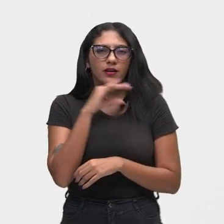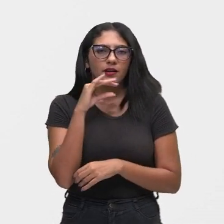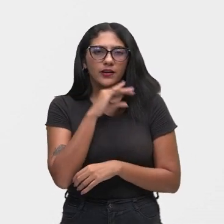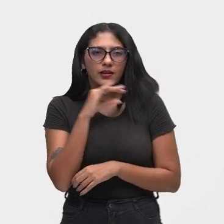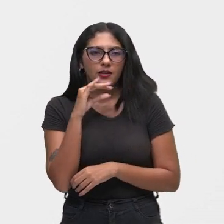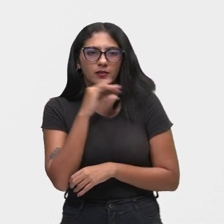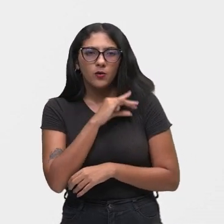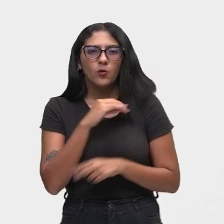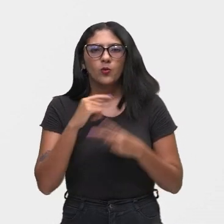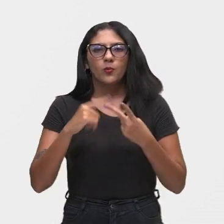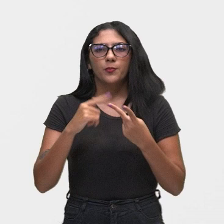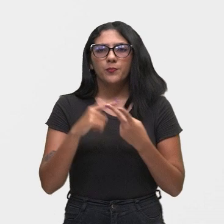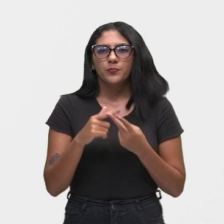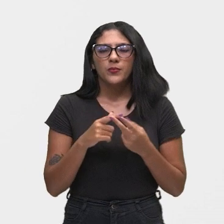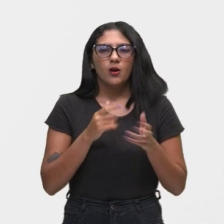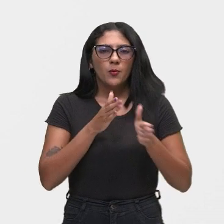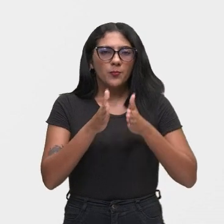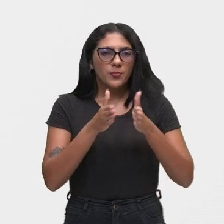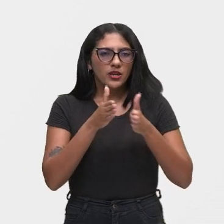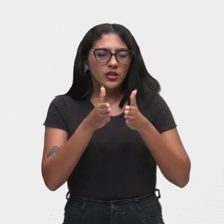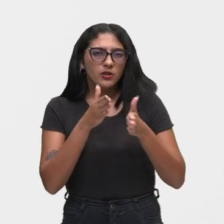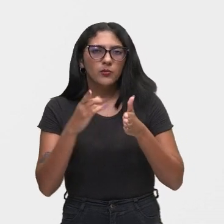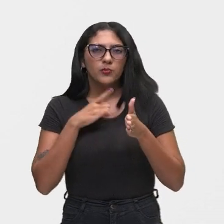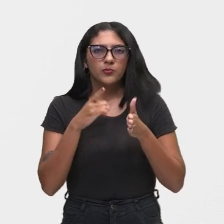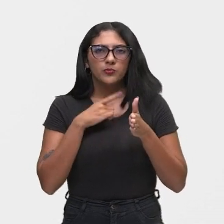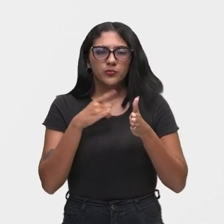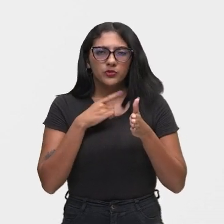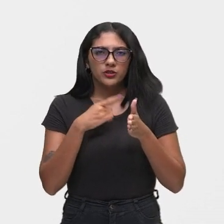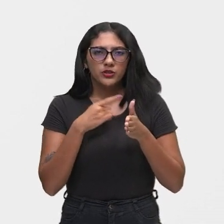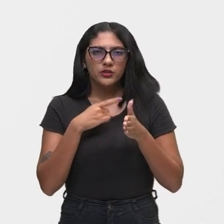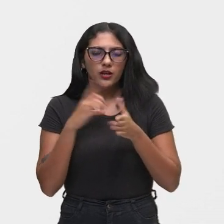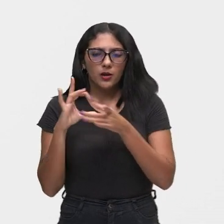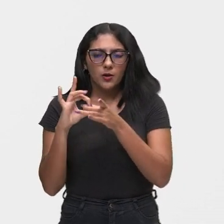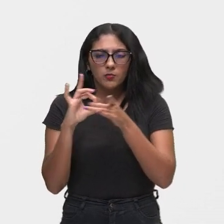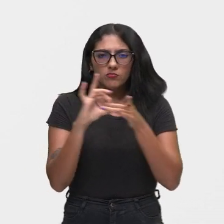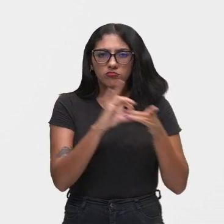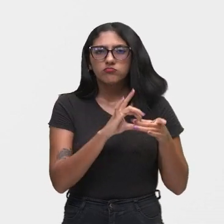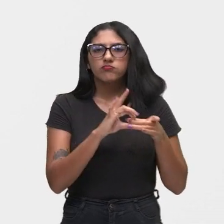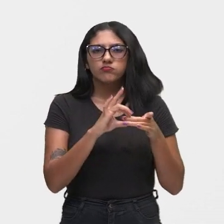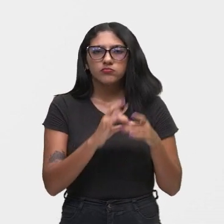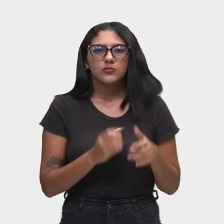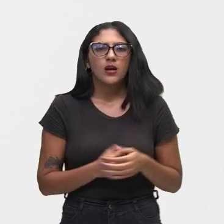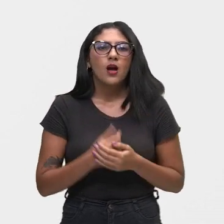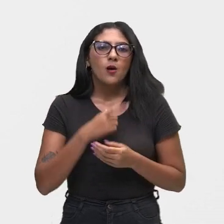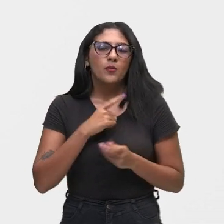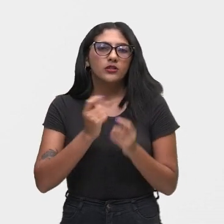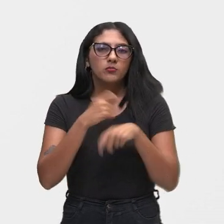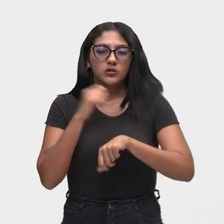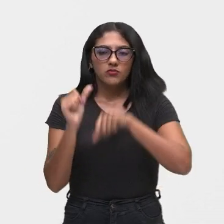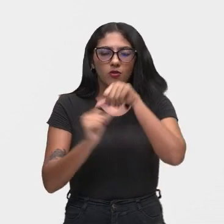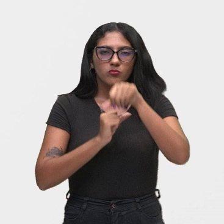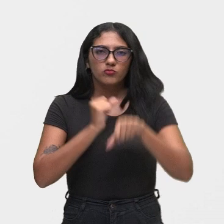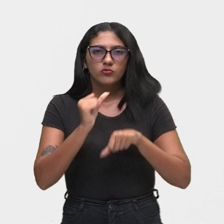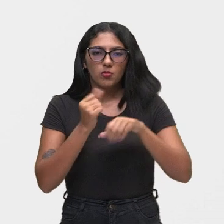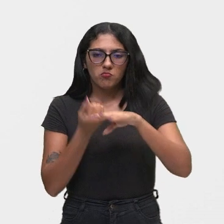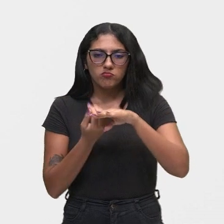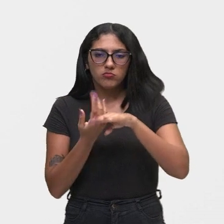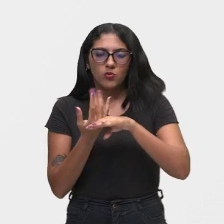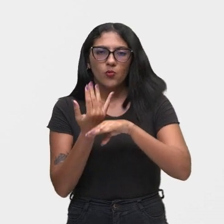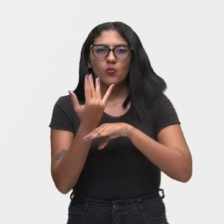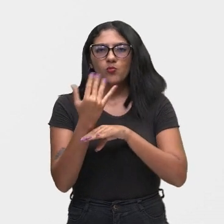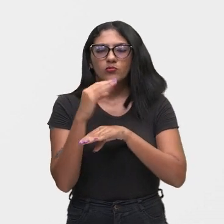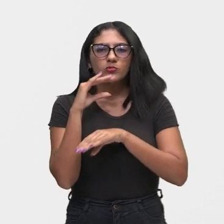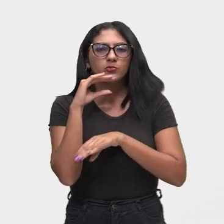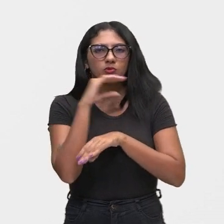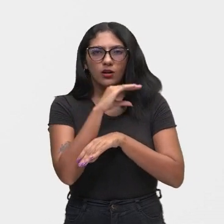quantos tempos, né, que ocorre entre essas velas para que ocorra, então, a combustão. Desde